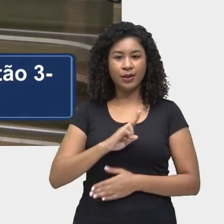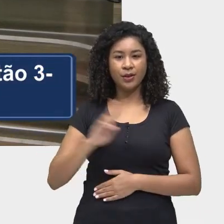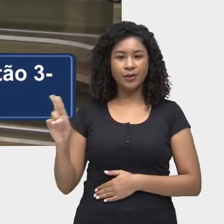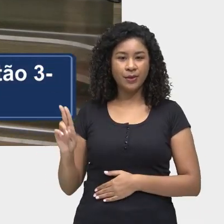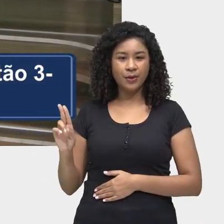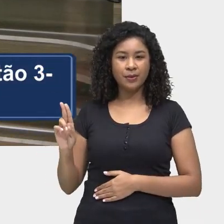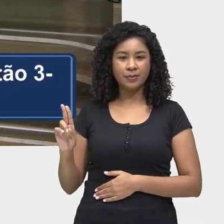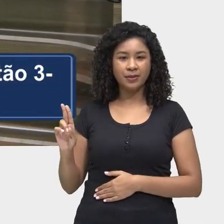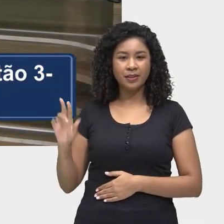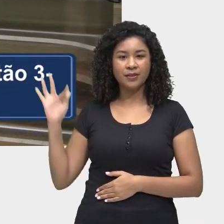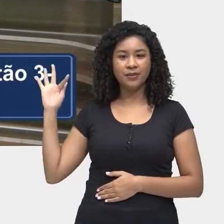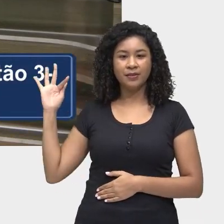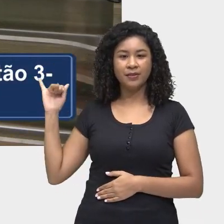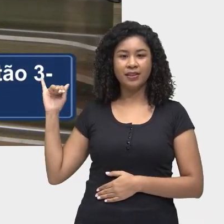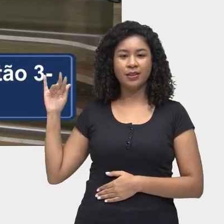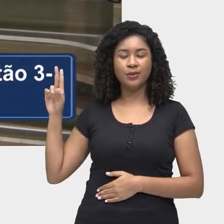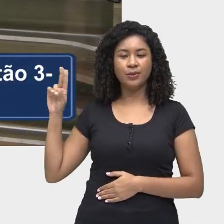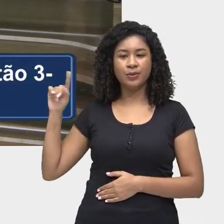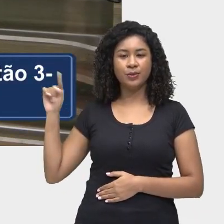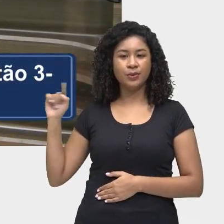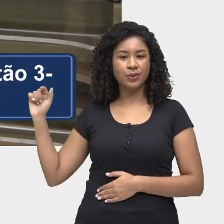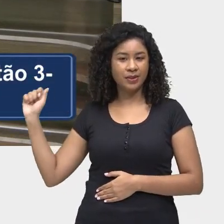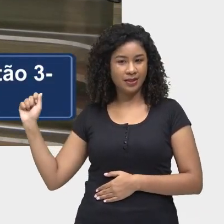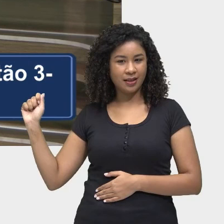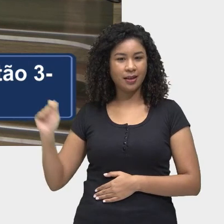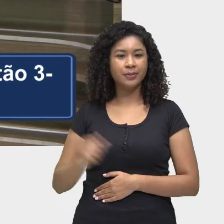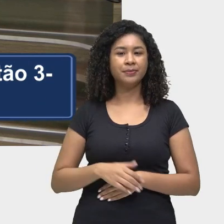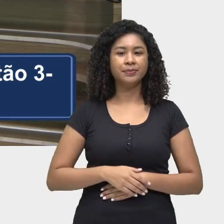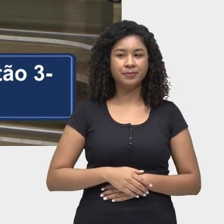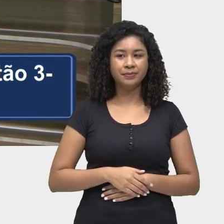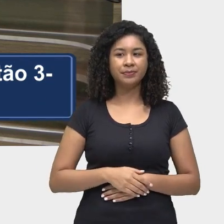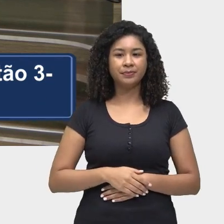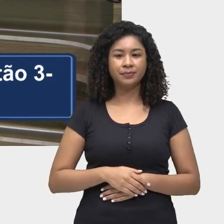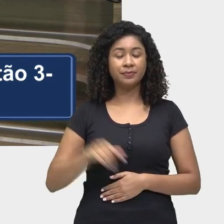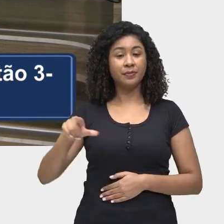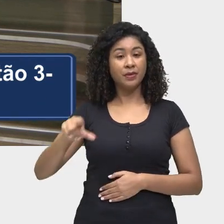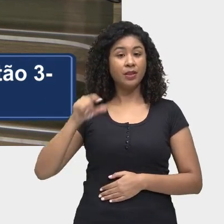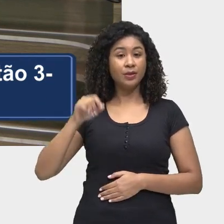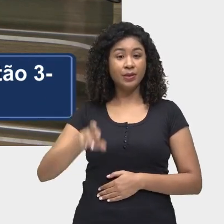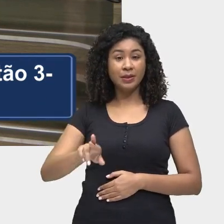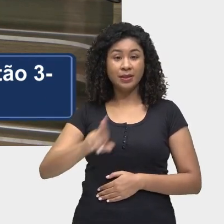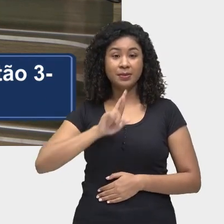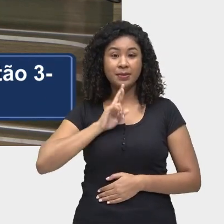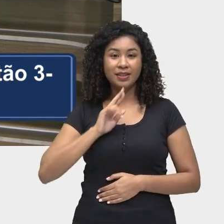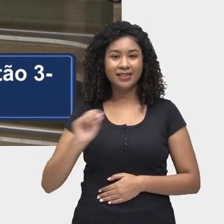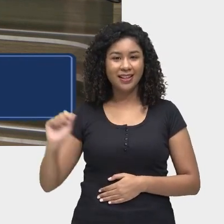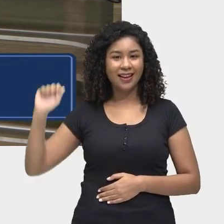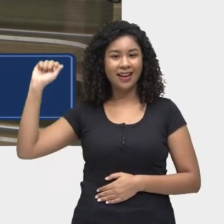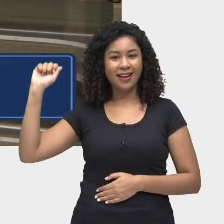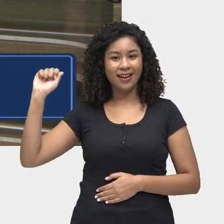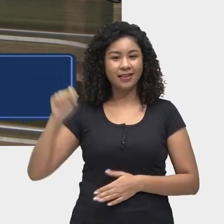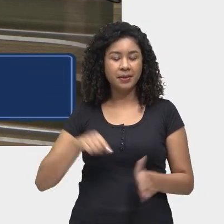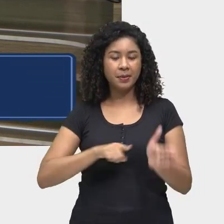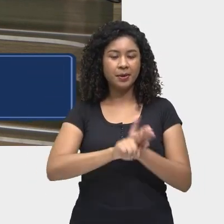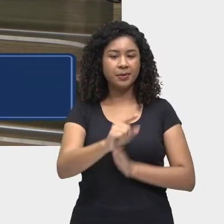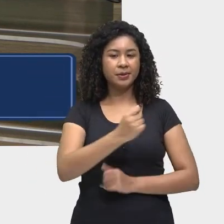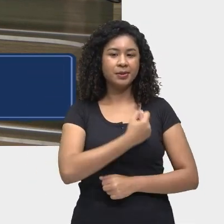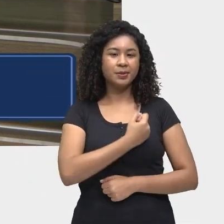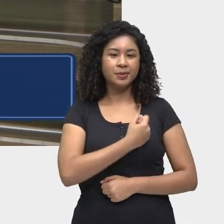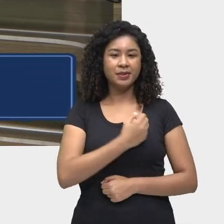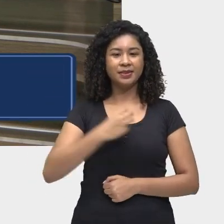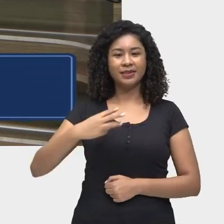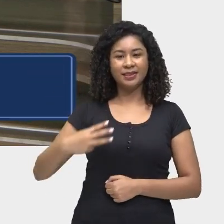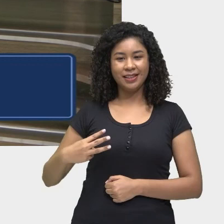da Várzea. E ela marcou a questão, alternativa A, na questão 3. Então, vamos ver aí,